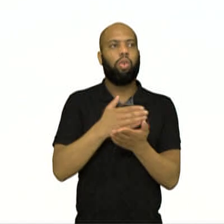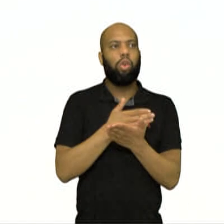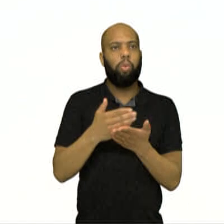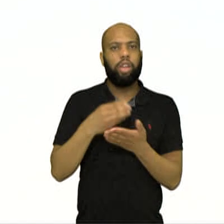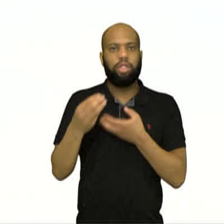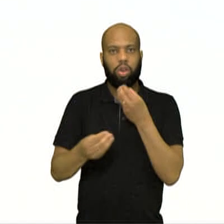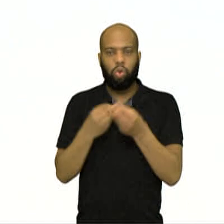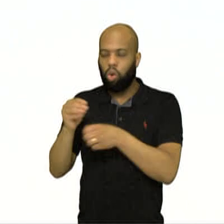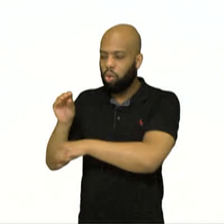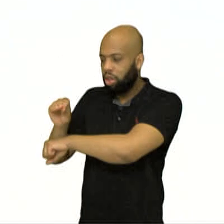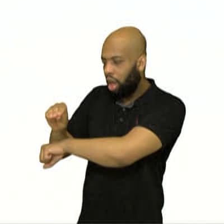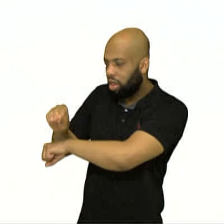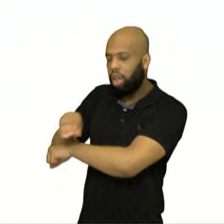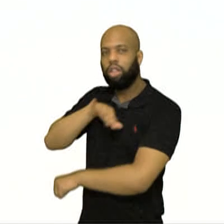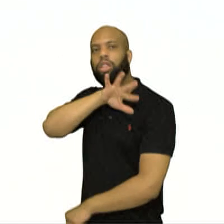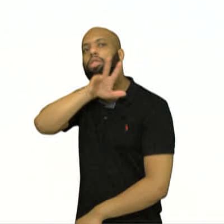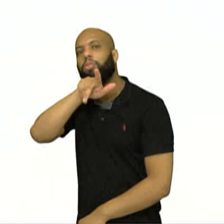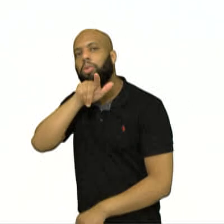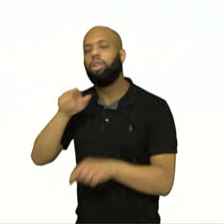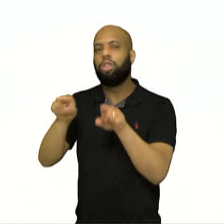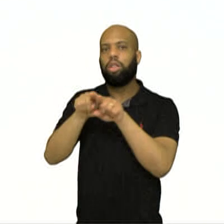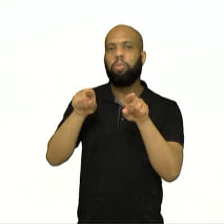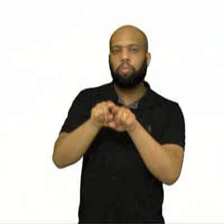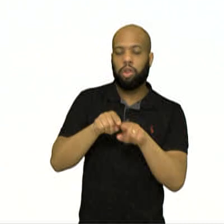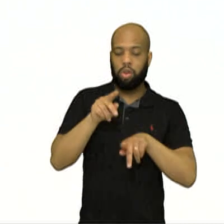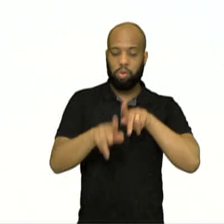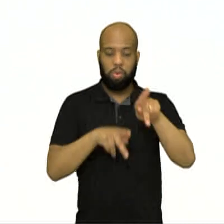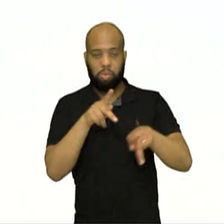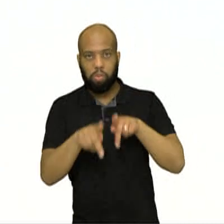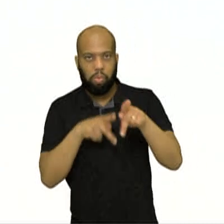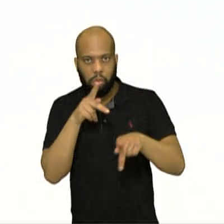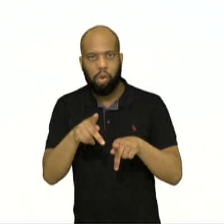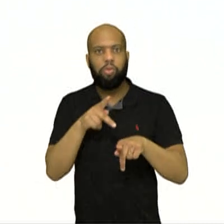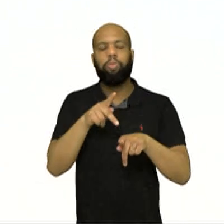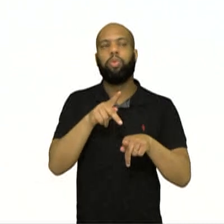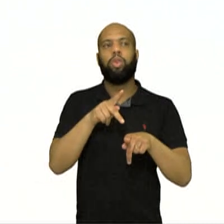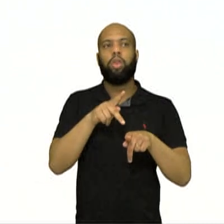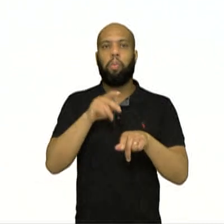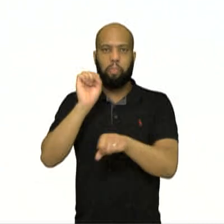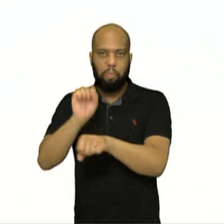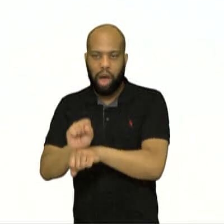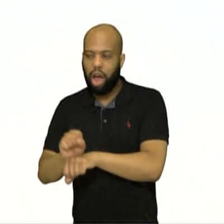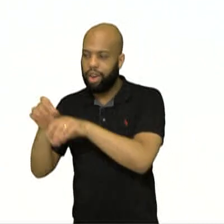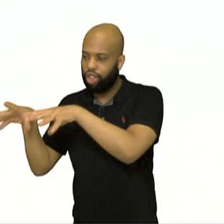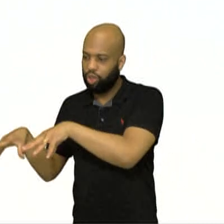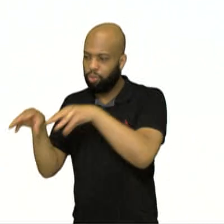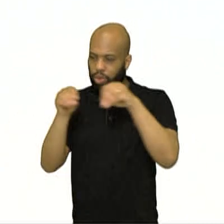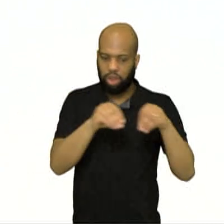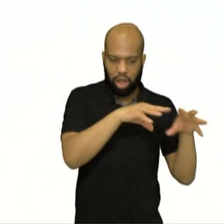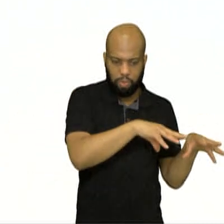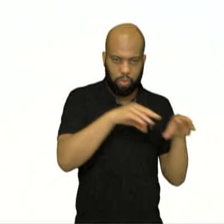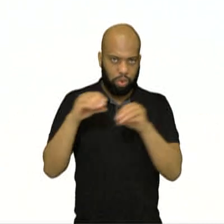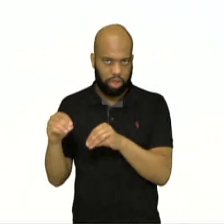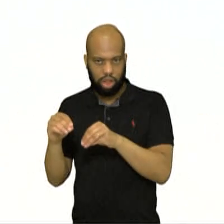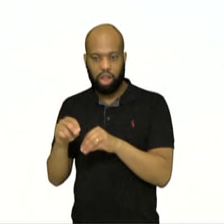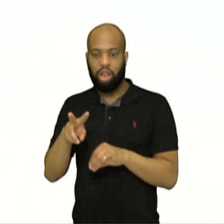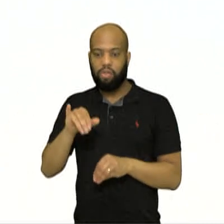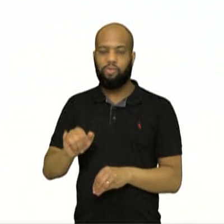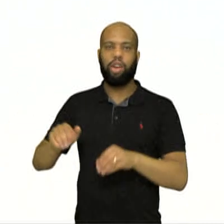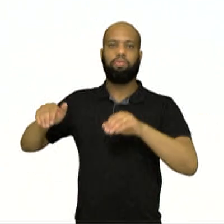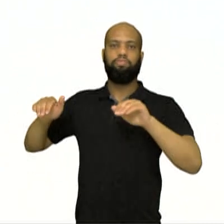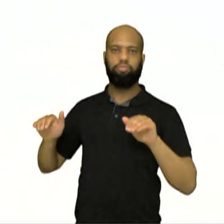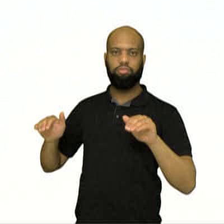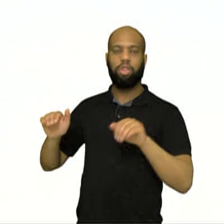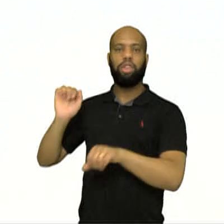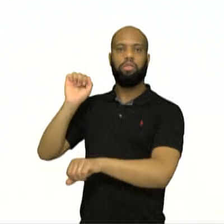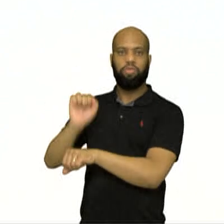dos animais e a agricultura, quando os povos eles vão deixar de ser nômades e eles vão passar a se sedentarizar,